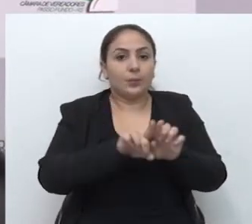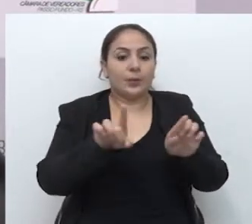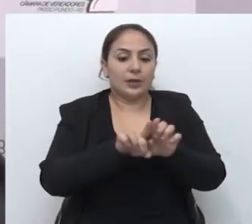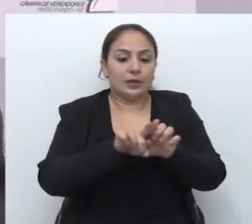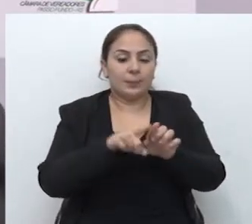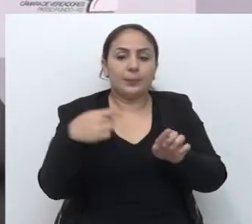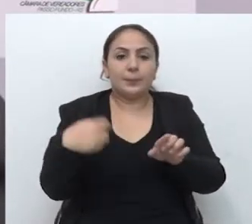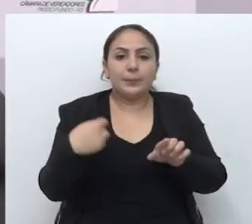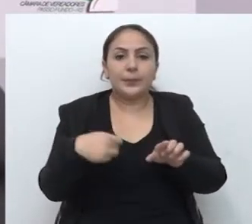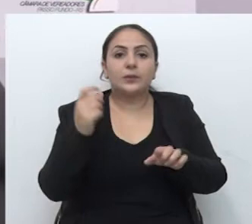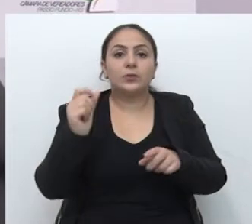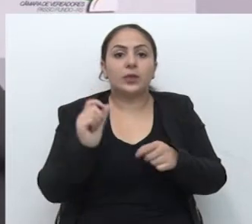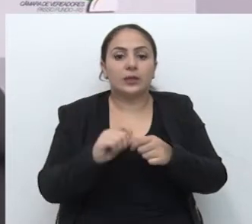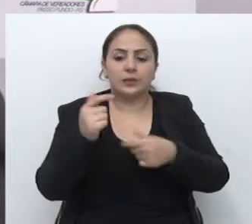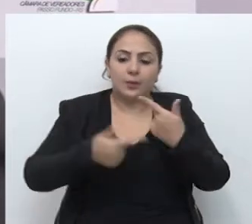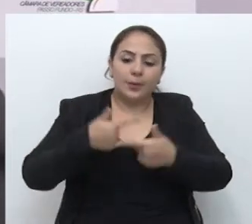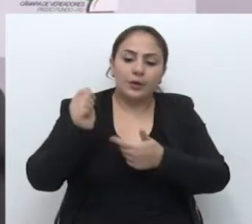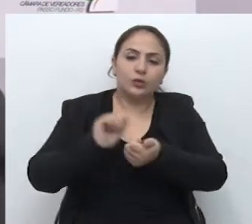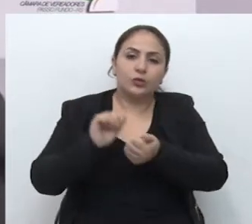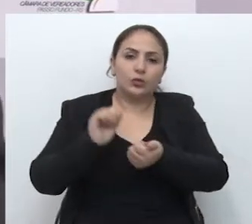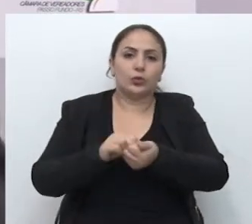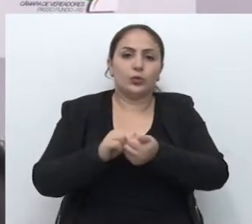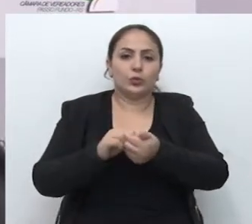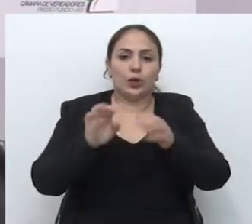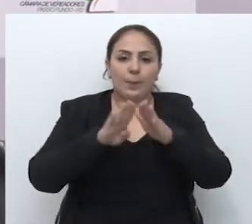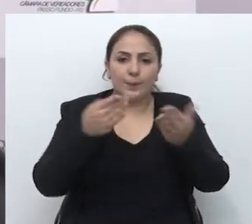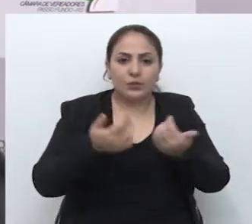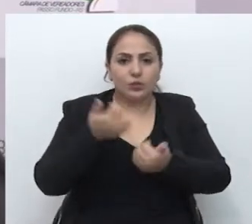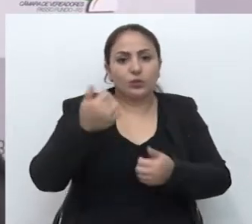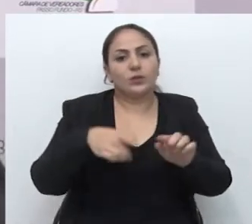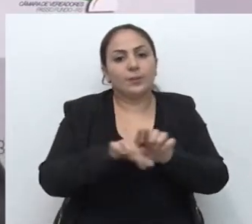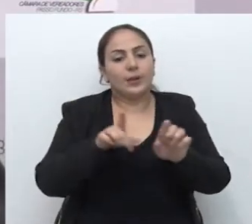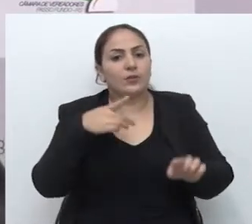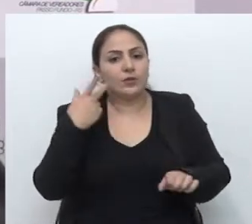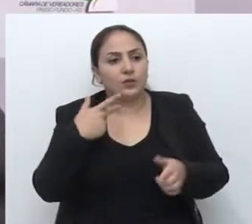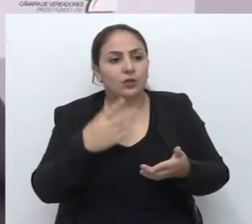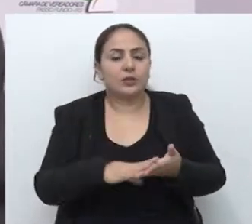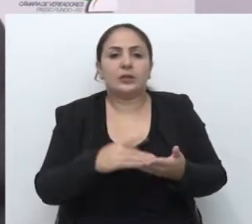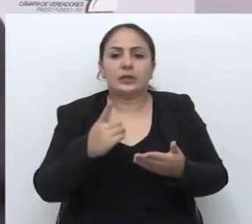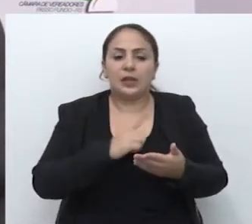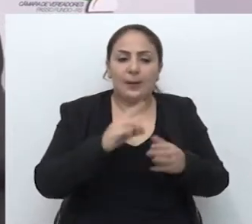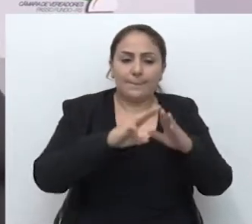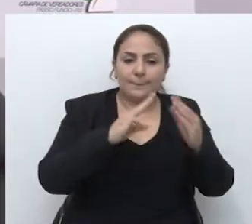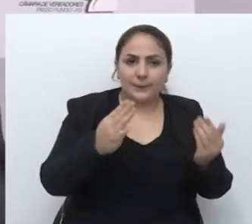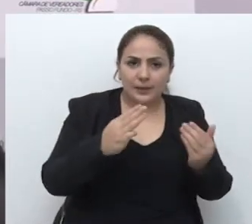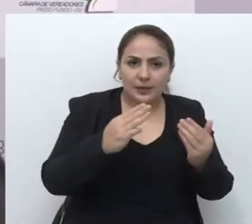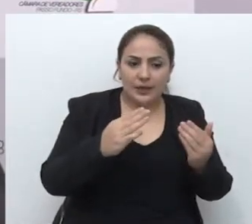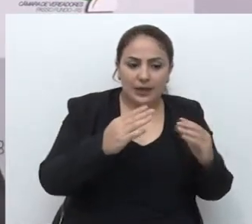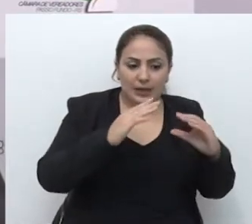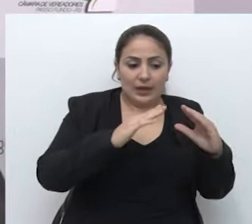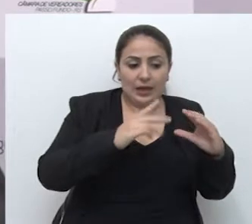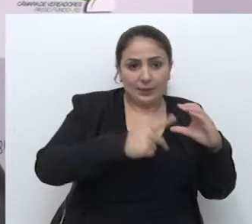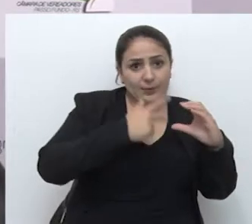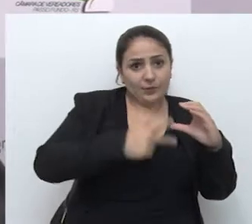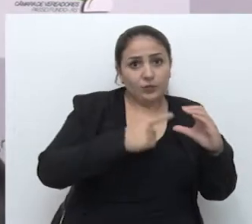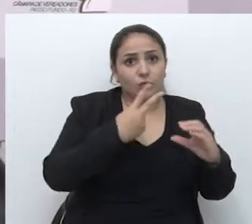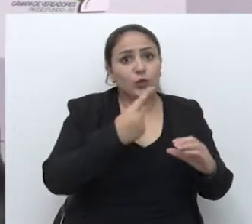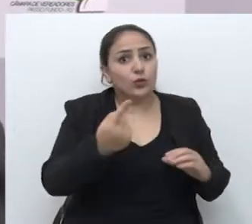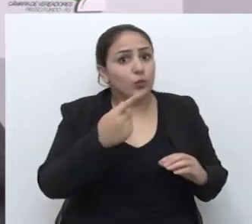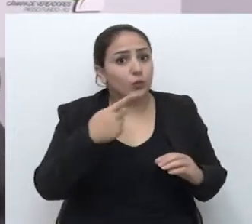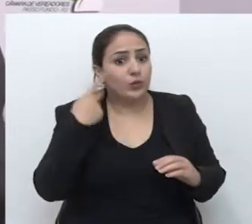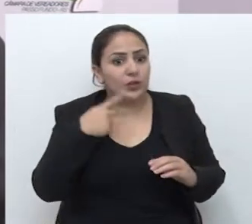você também tem que trabalhar junto com a mesa e com os vereadores. E é uma casa onde tem 21 vereadores, cada um às vezes com